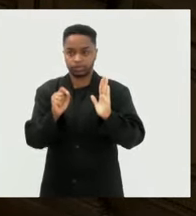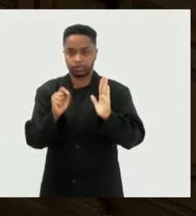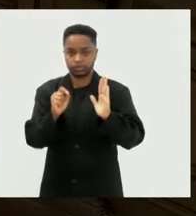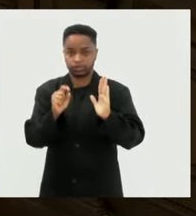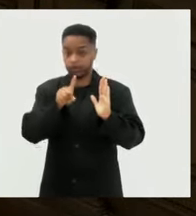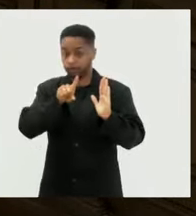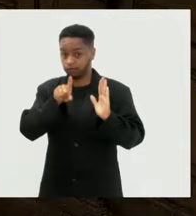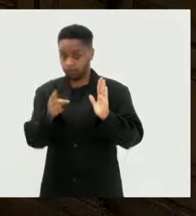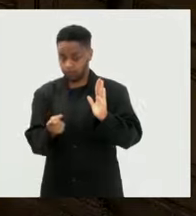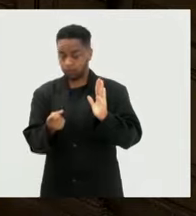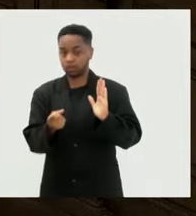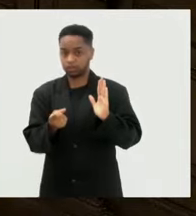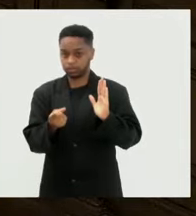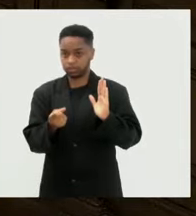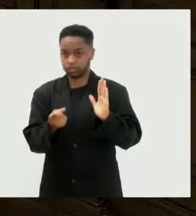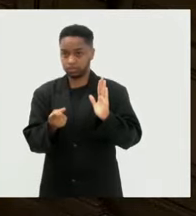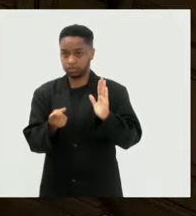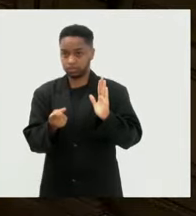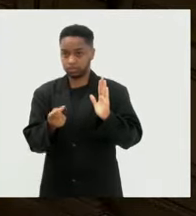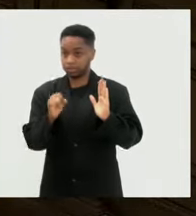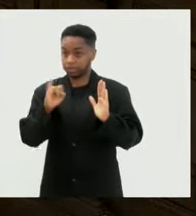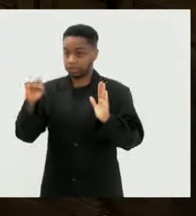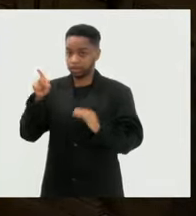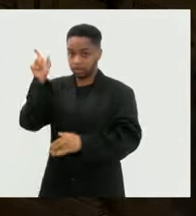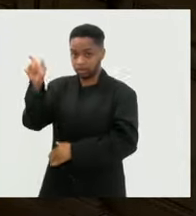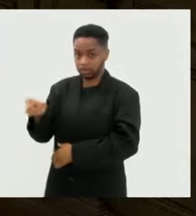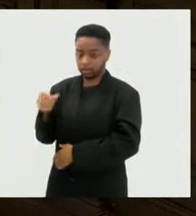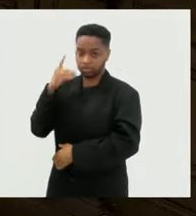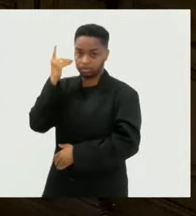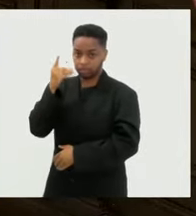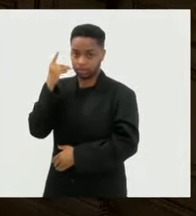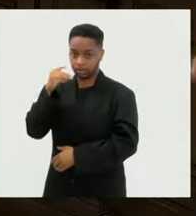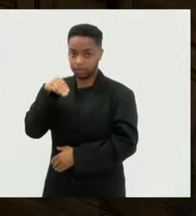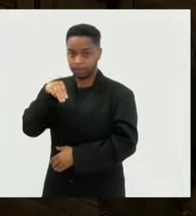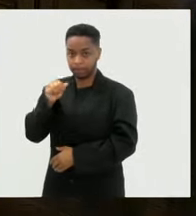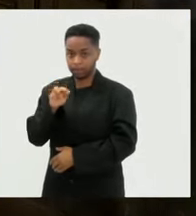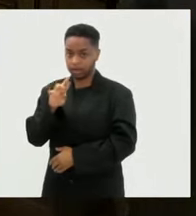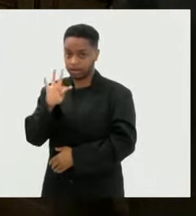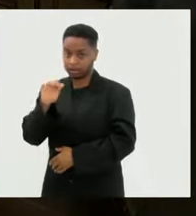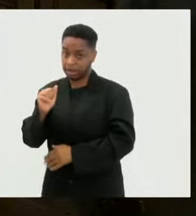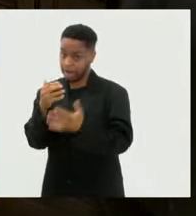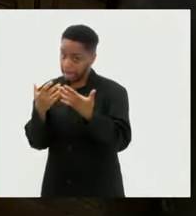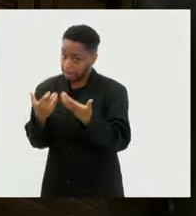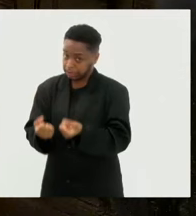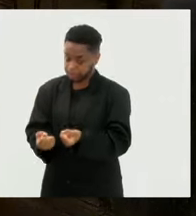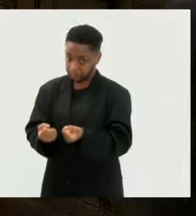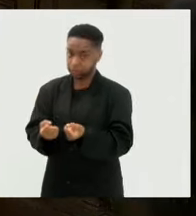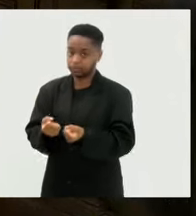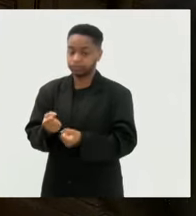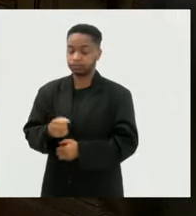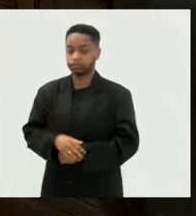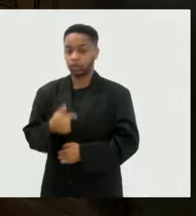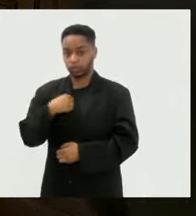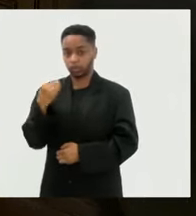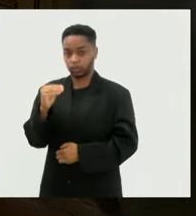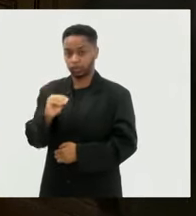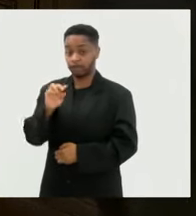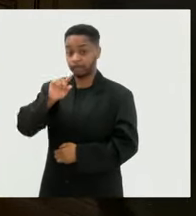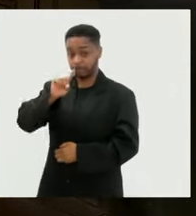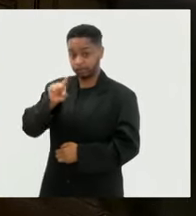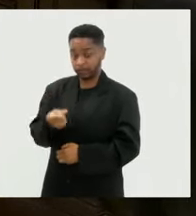vírgula, se a deputada Marta Rocha quiser acatar, vírgula, quando